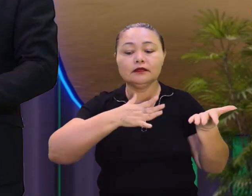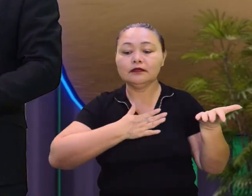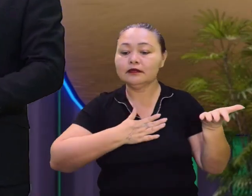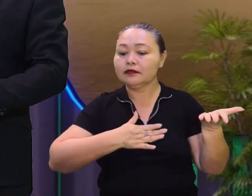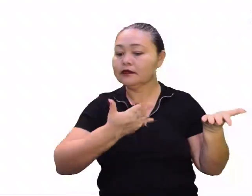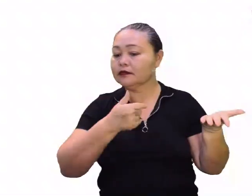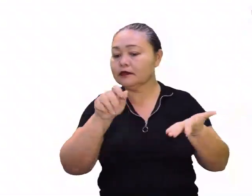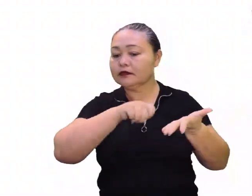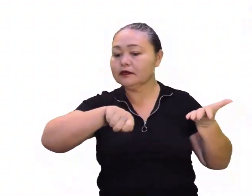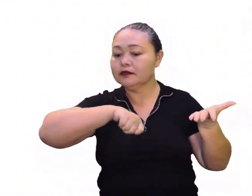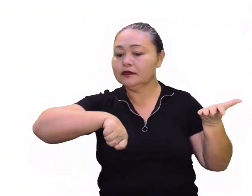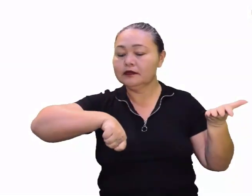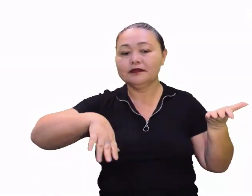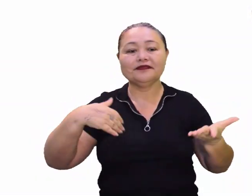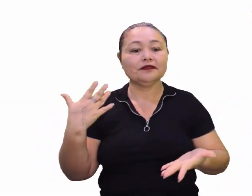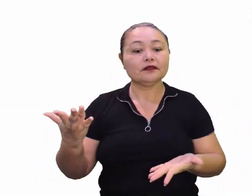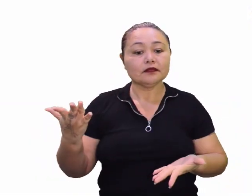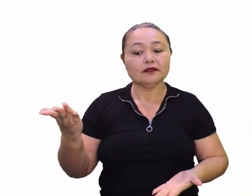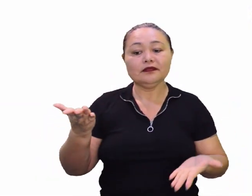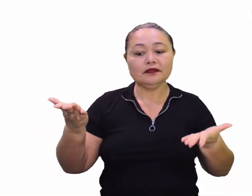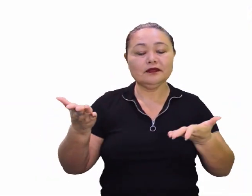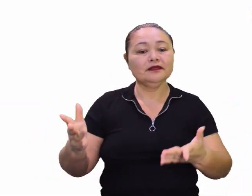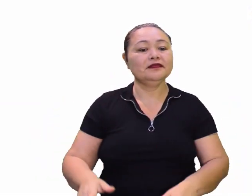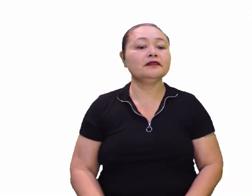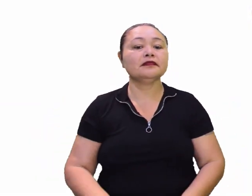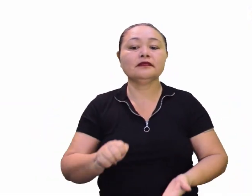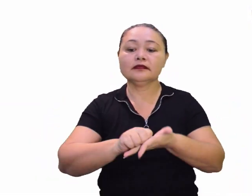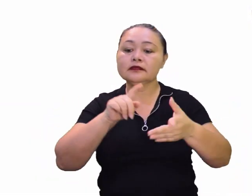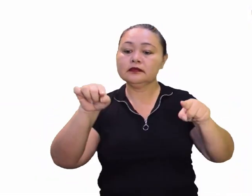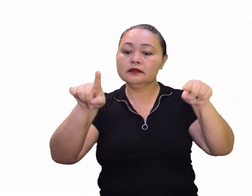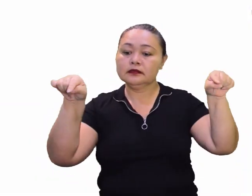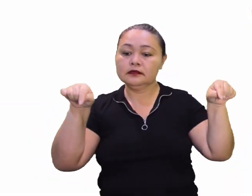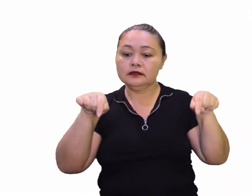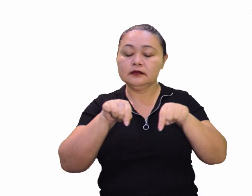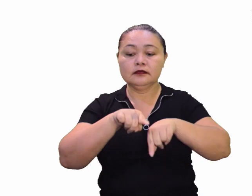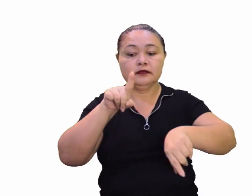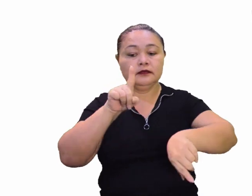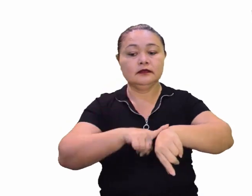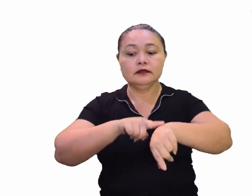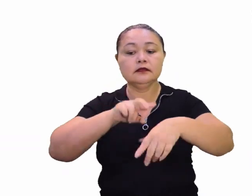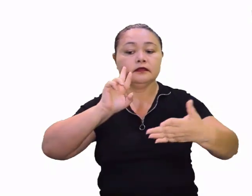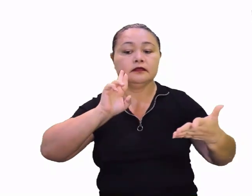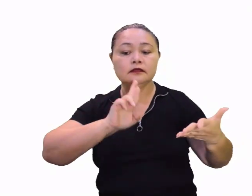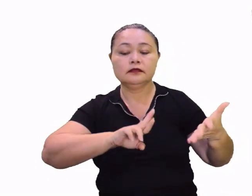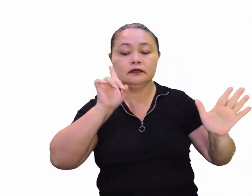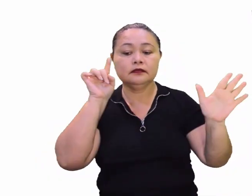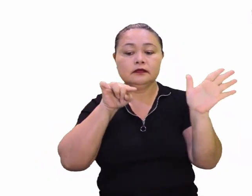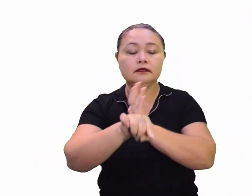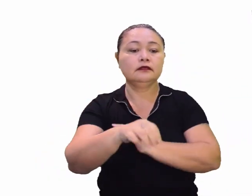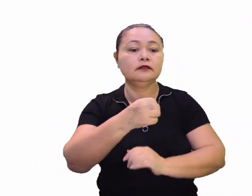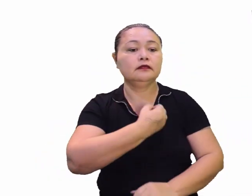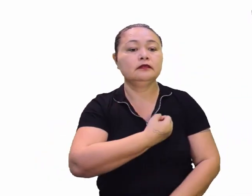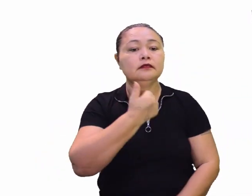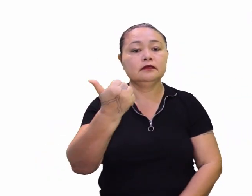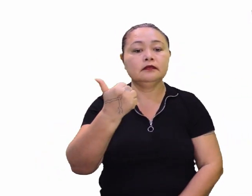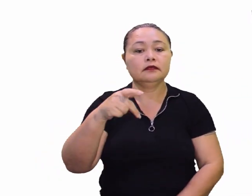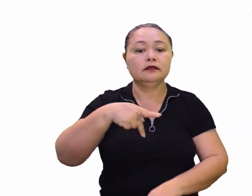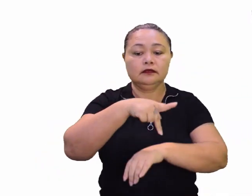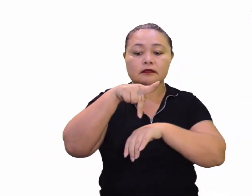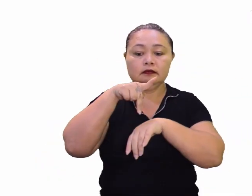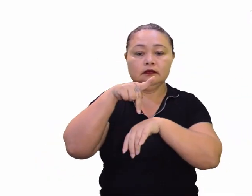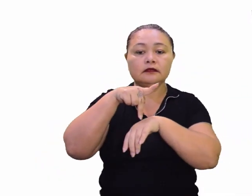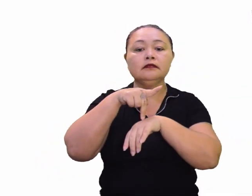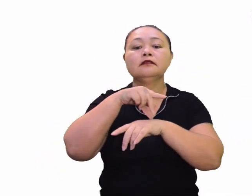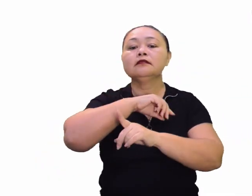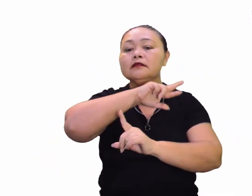Bora corrigir. Suave na nave. Vamos lá. Agora, atividade de sala, momento de resolução, questão 1. O país